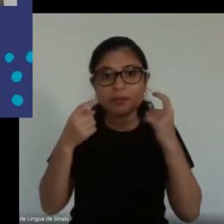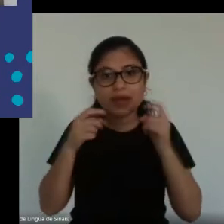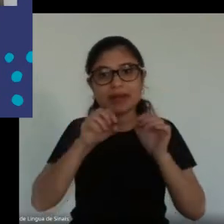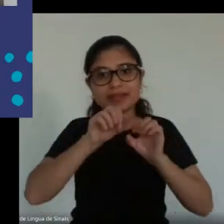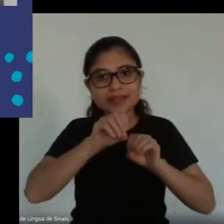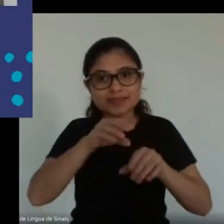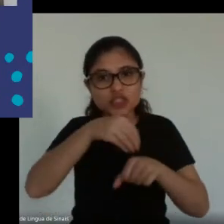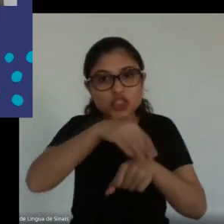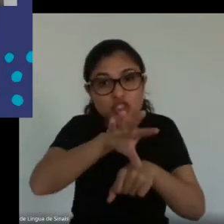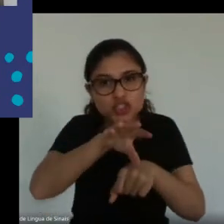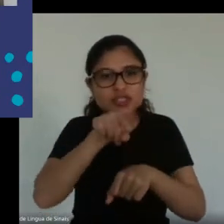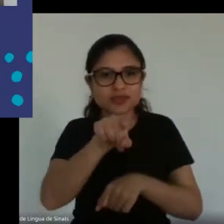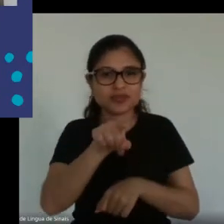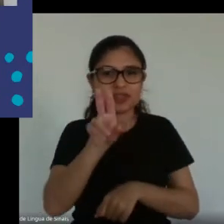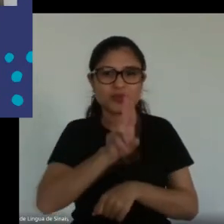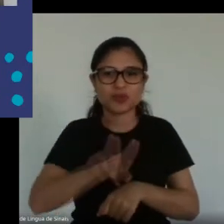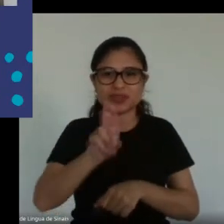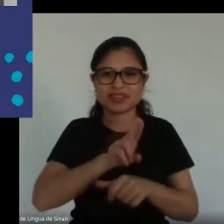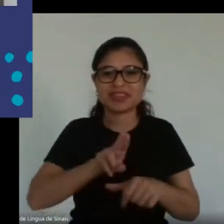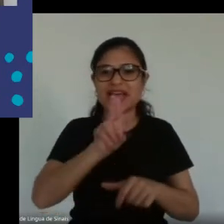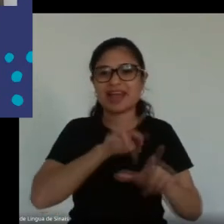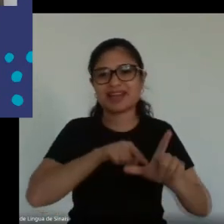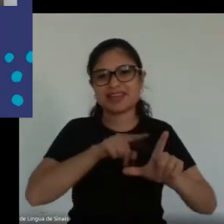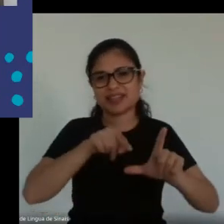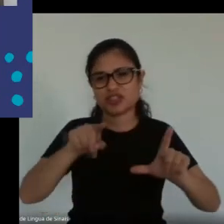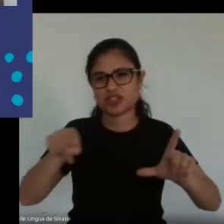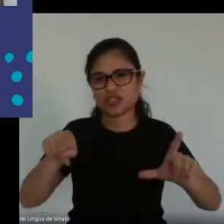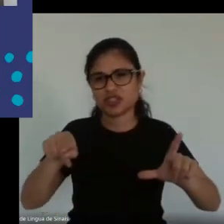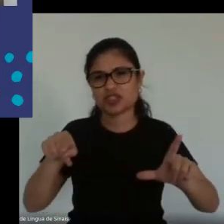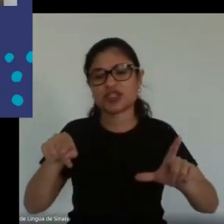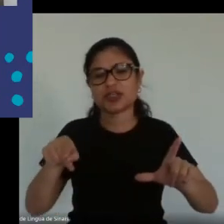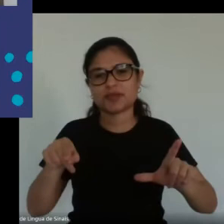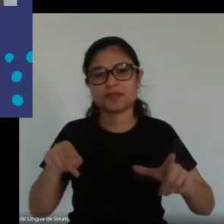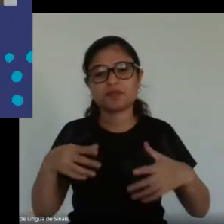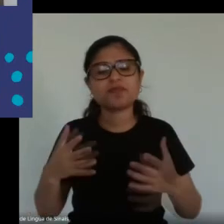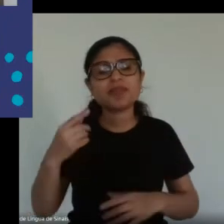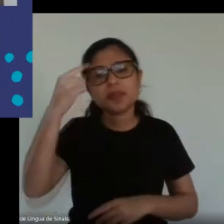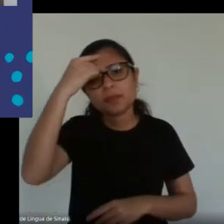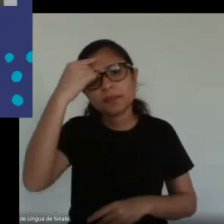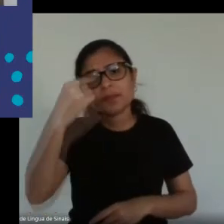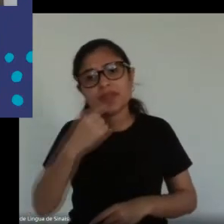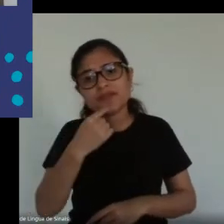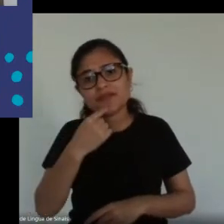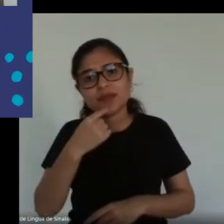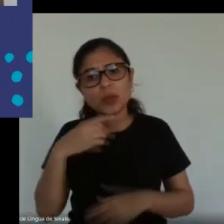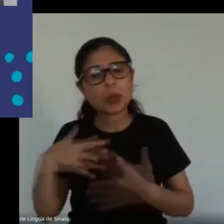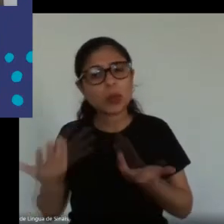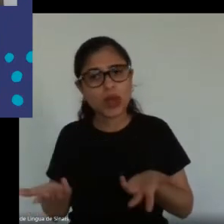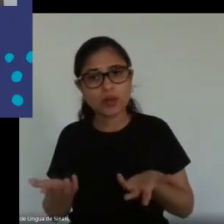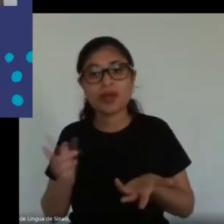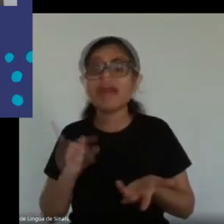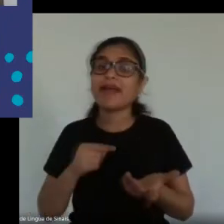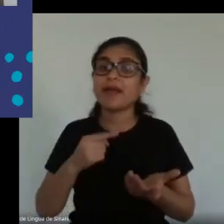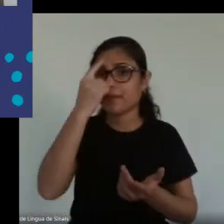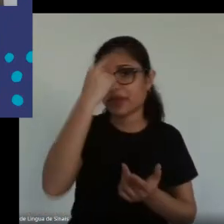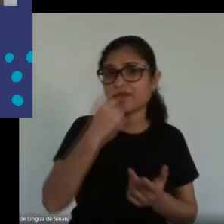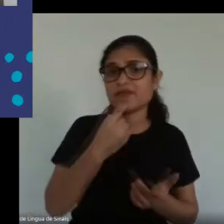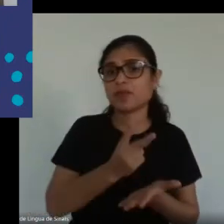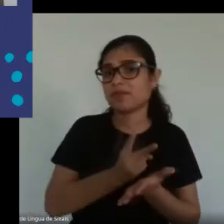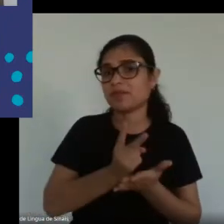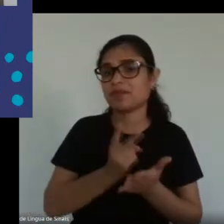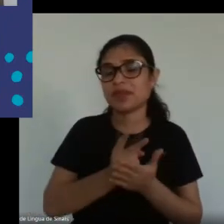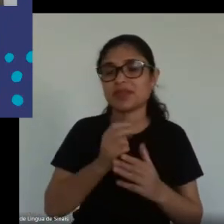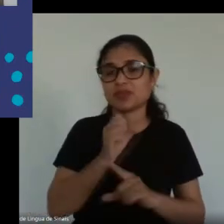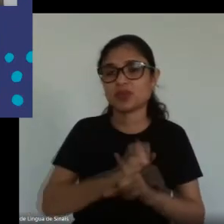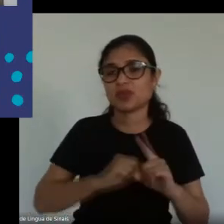as estatísticas do que pensar. Agora, o perfil, moçada, vai ser sempre o perfil da desigualdade social, tá ok?